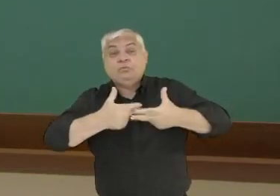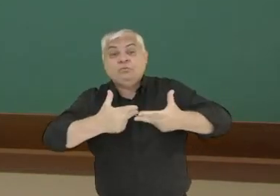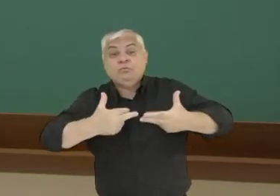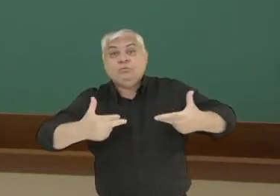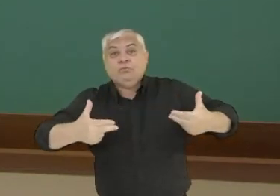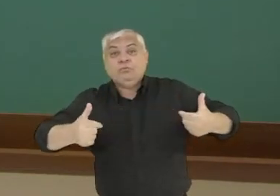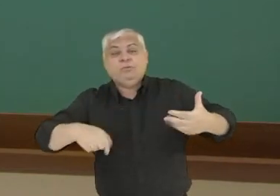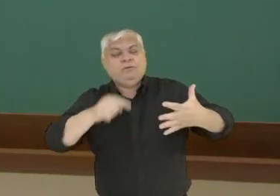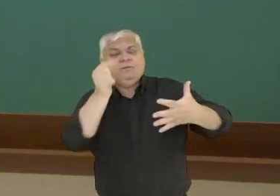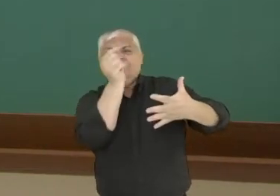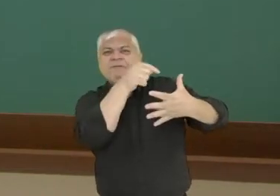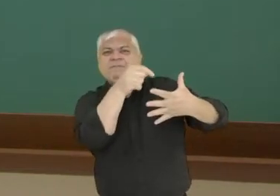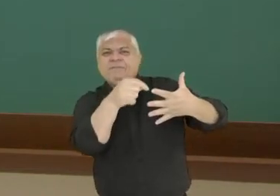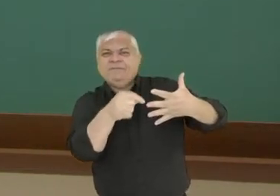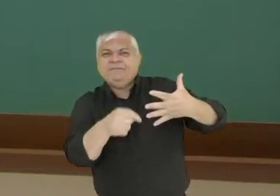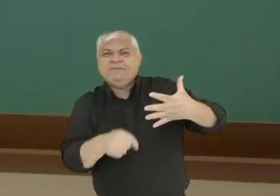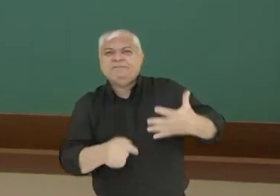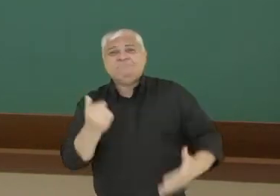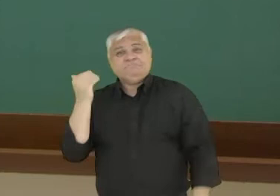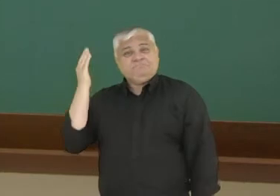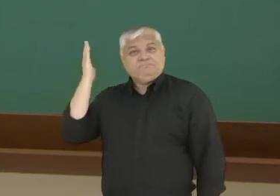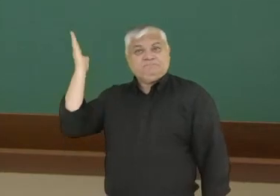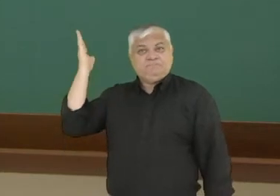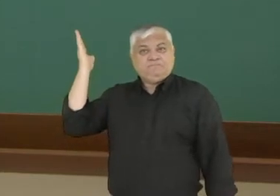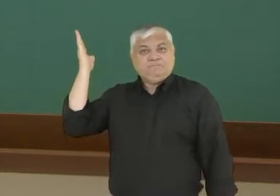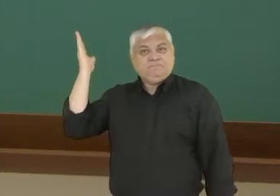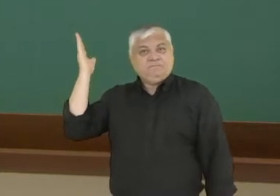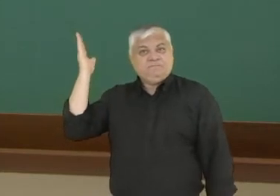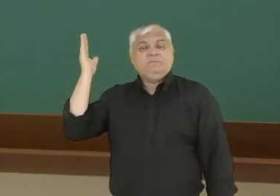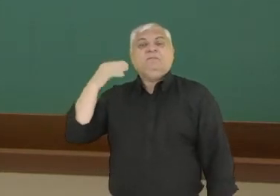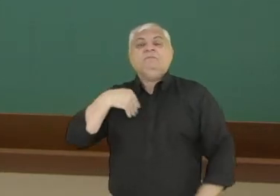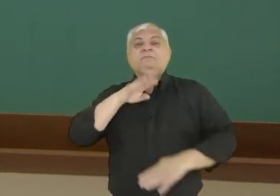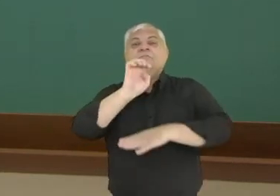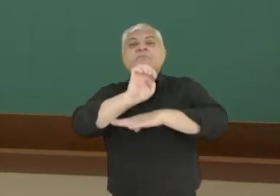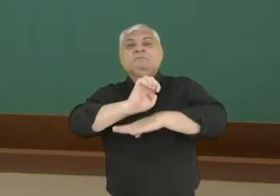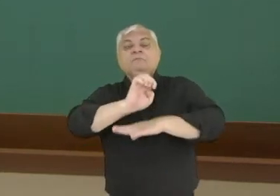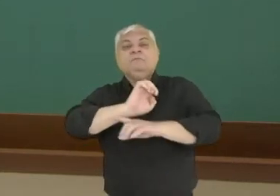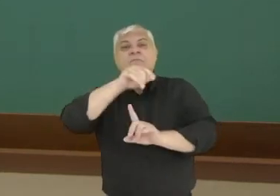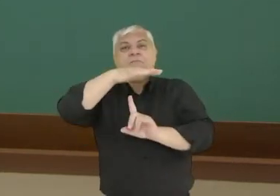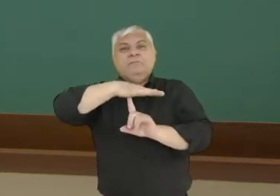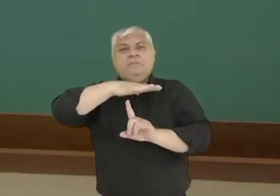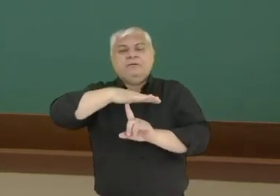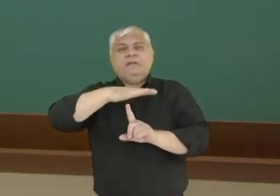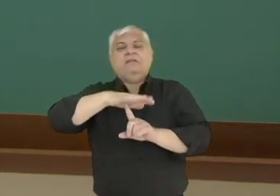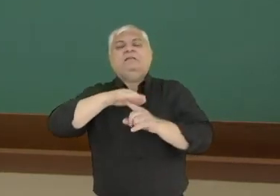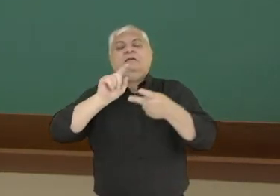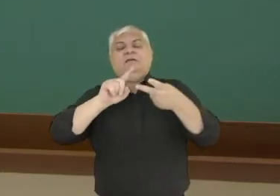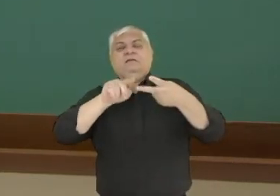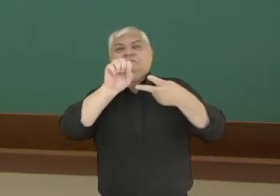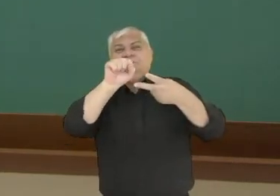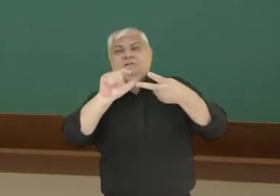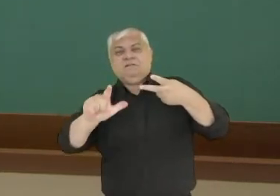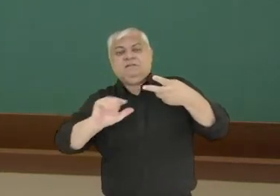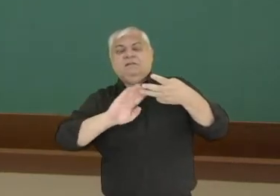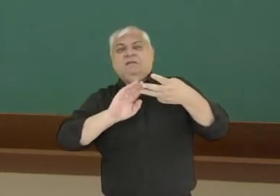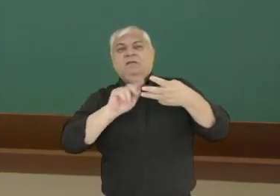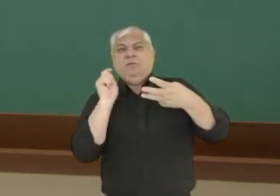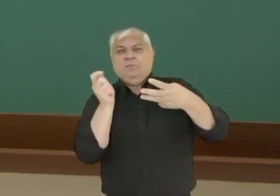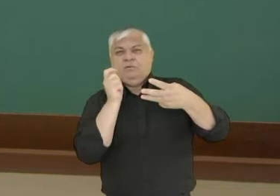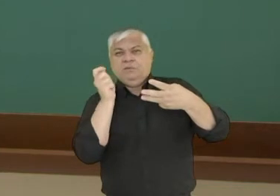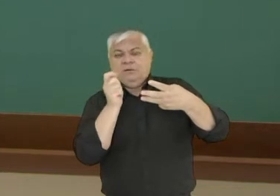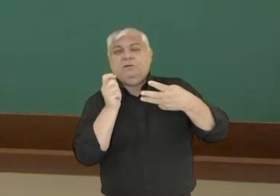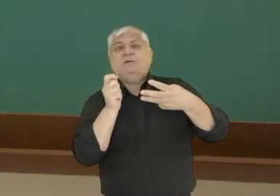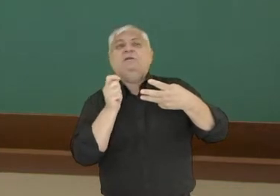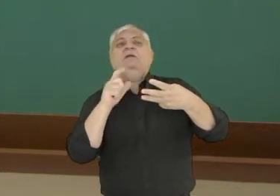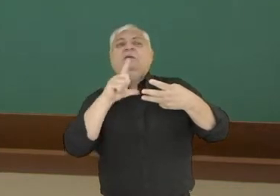sul nos destacamos esses que estão aqui né nos estados do Paraná Santa Catarina e Rio Grande